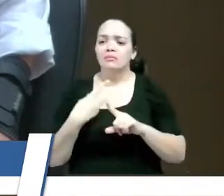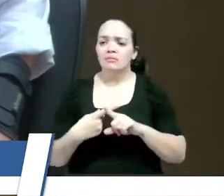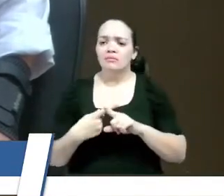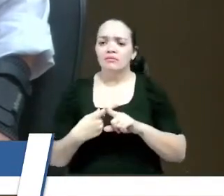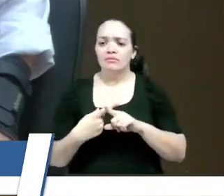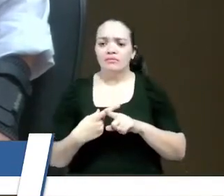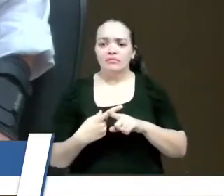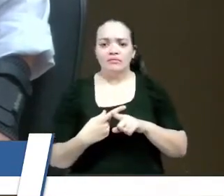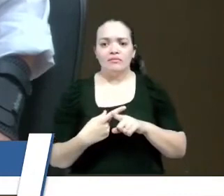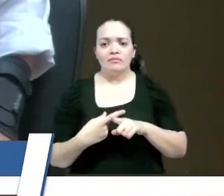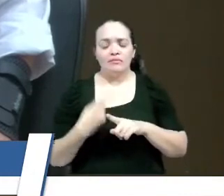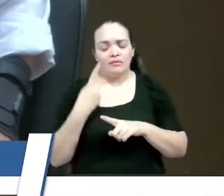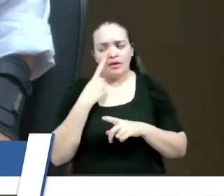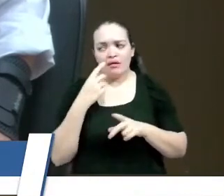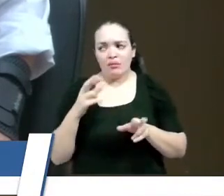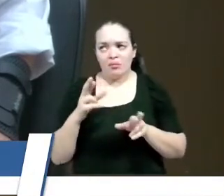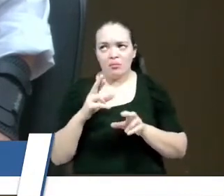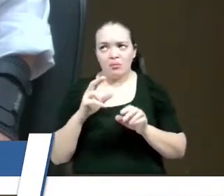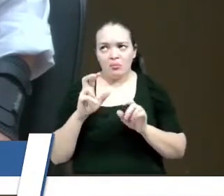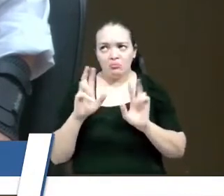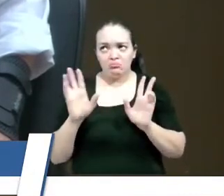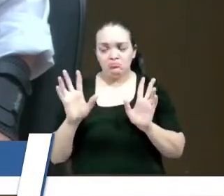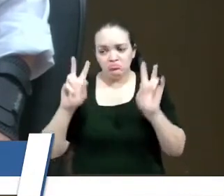com relação à atividades